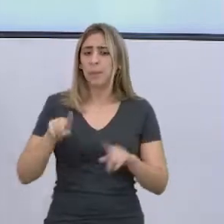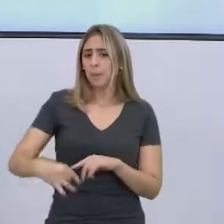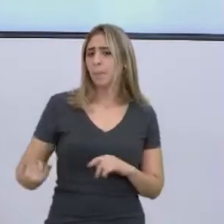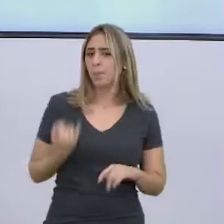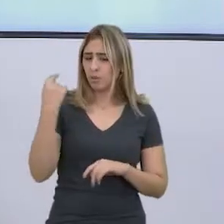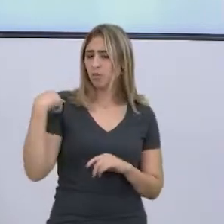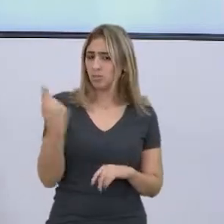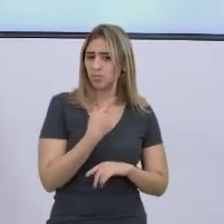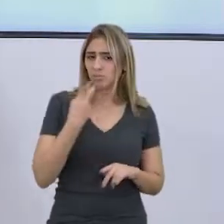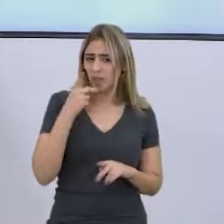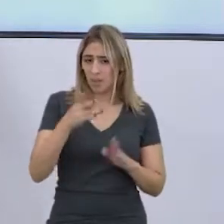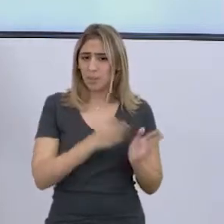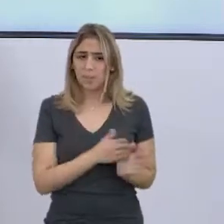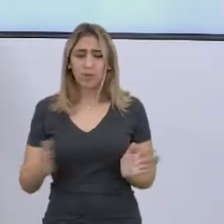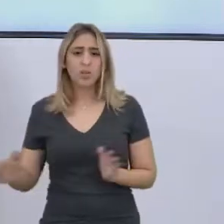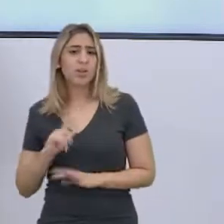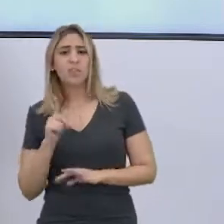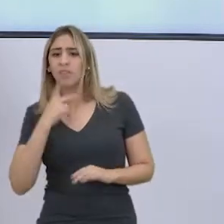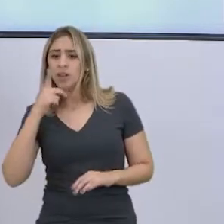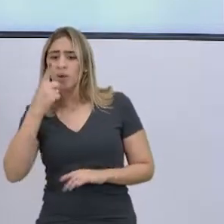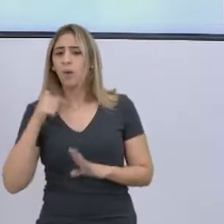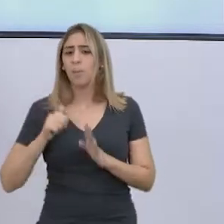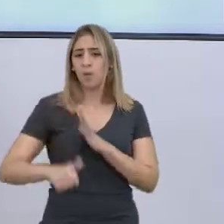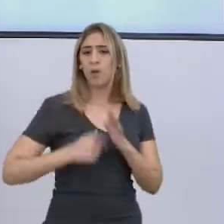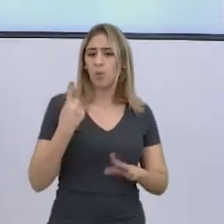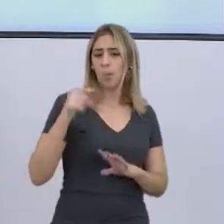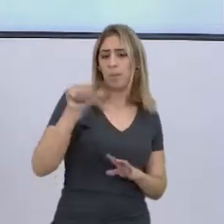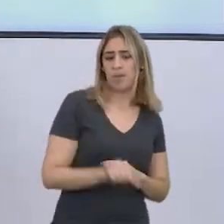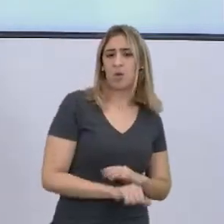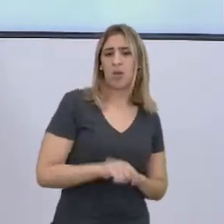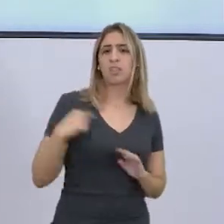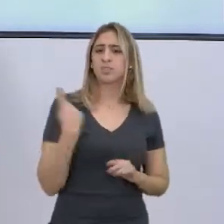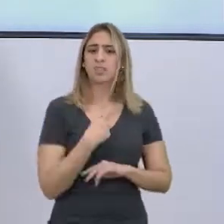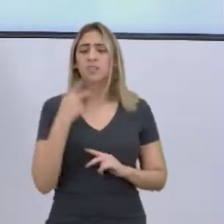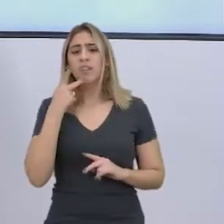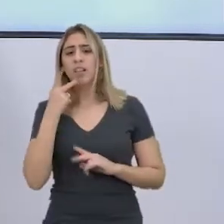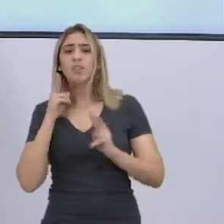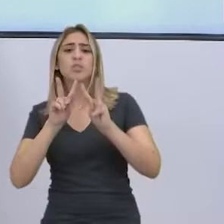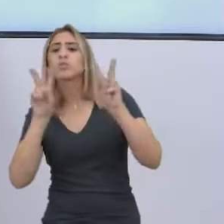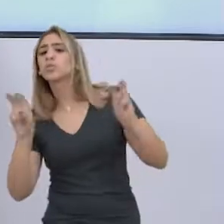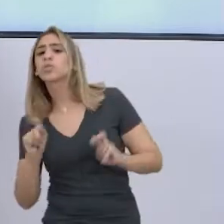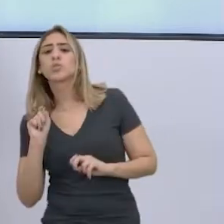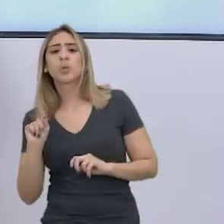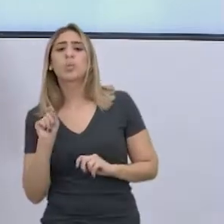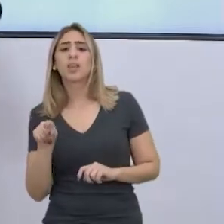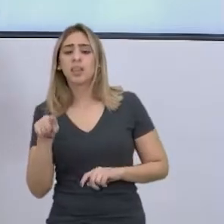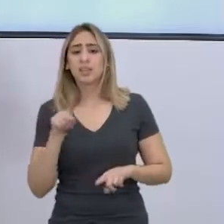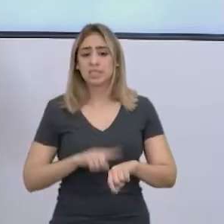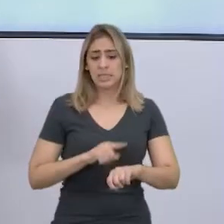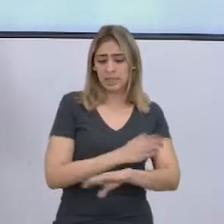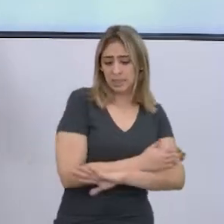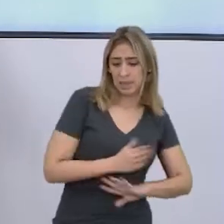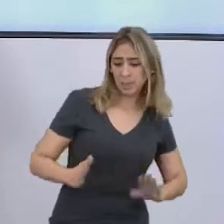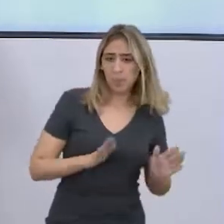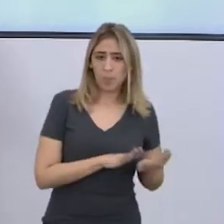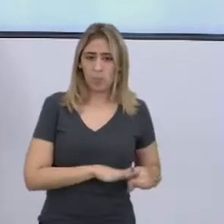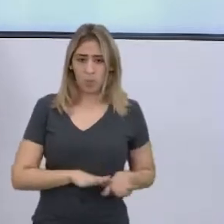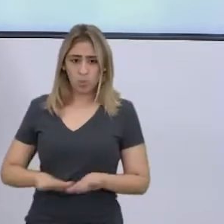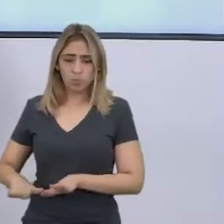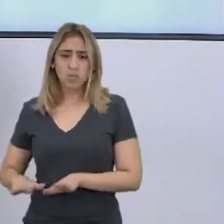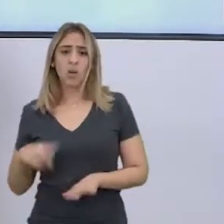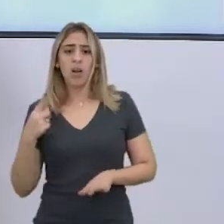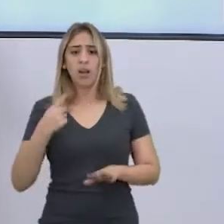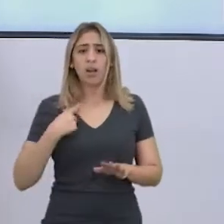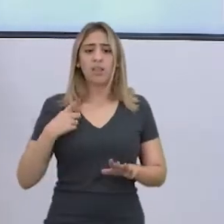que quando a gente está falando desse processo, não é dizer que um é melhor ou um é pior. A gente está dizendo sobre como esse tempo de produção